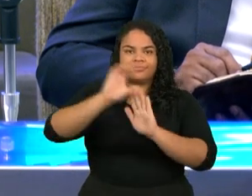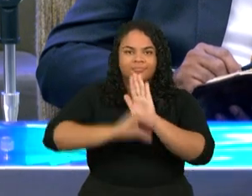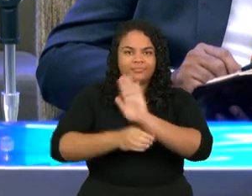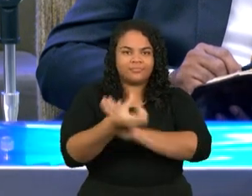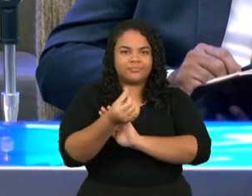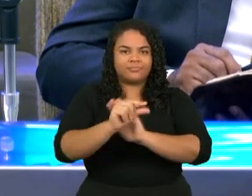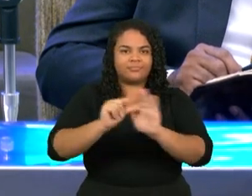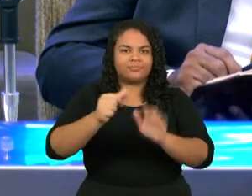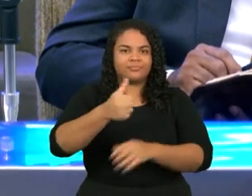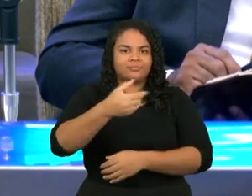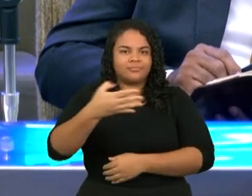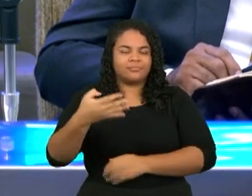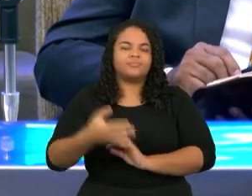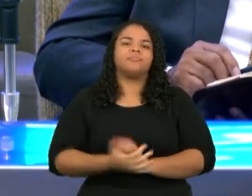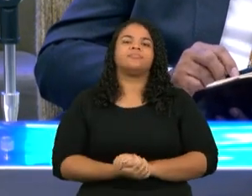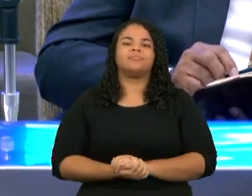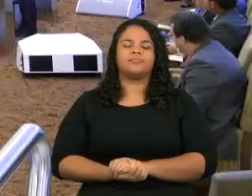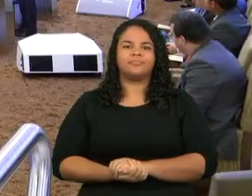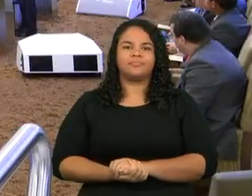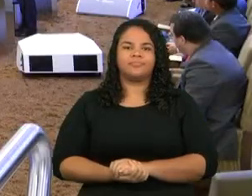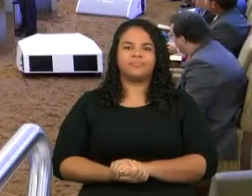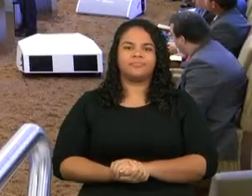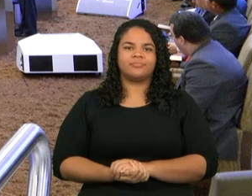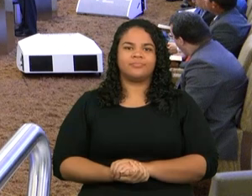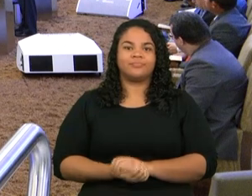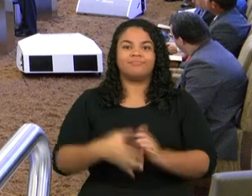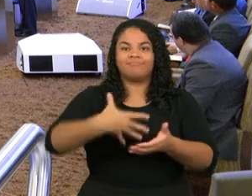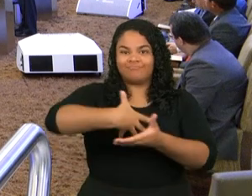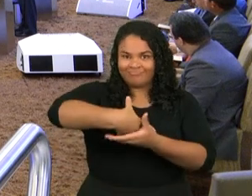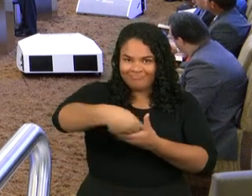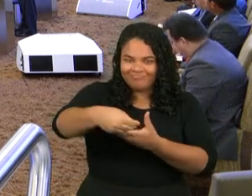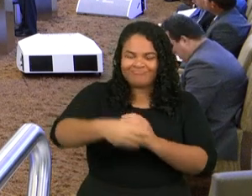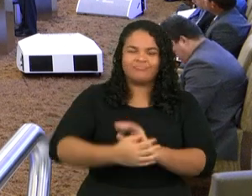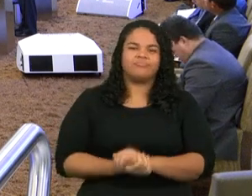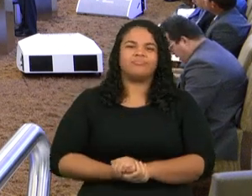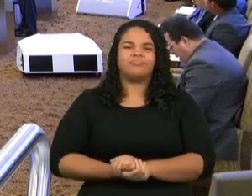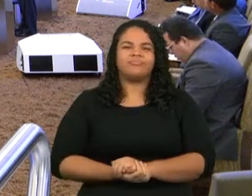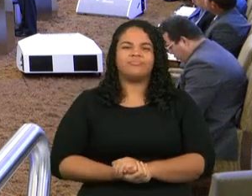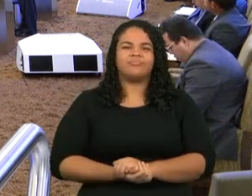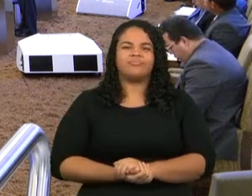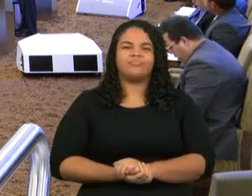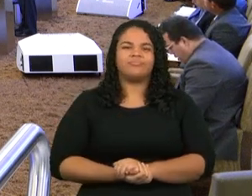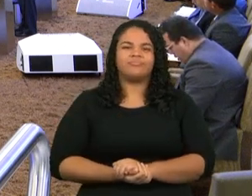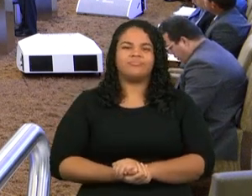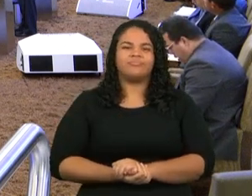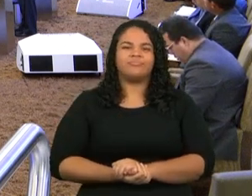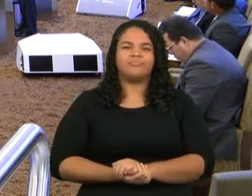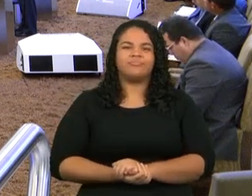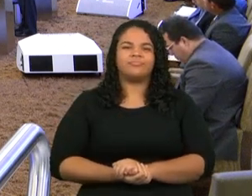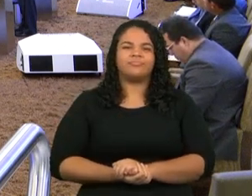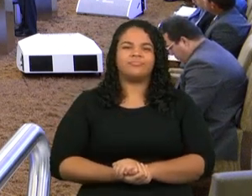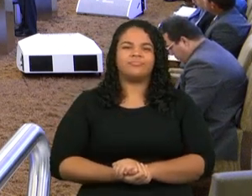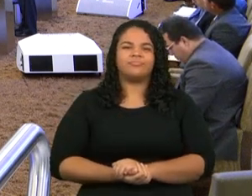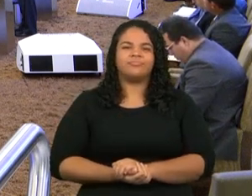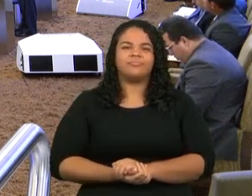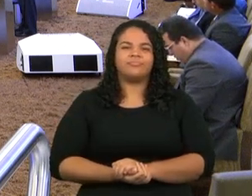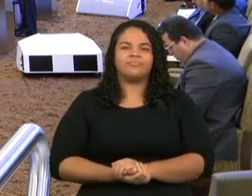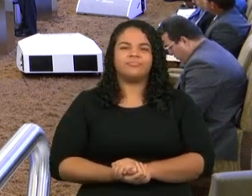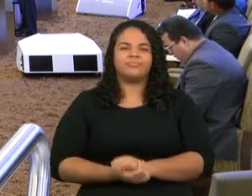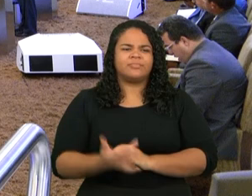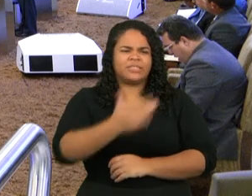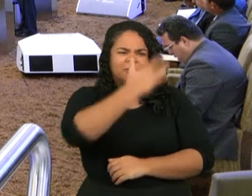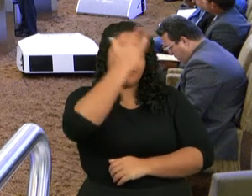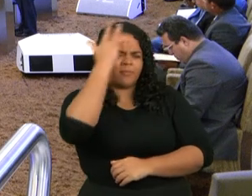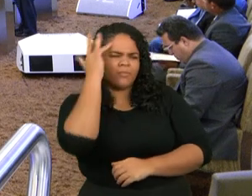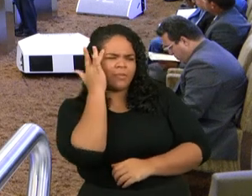Não vos prendais a um jugo desigual com os fiéis